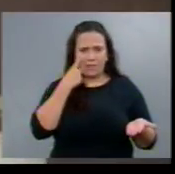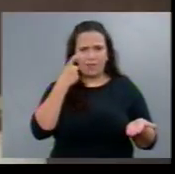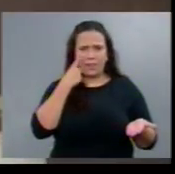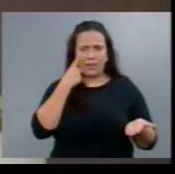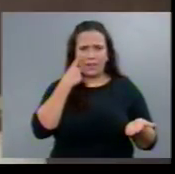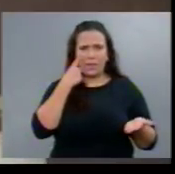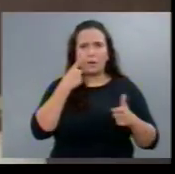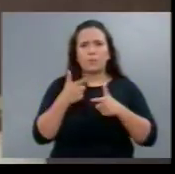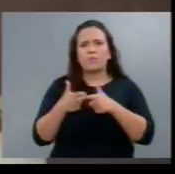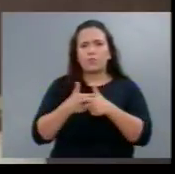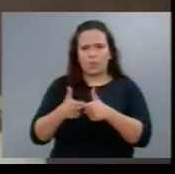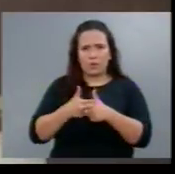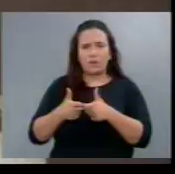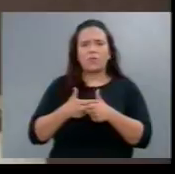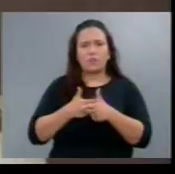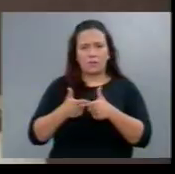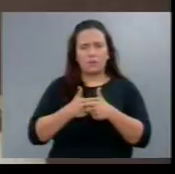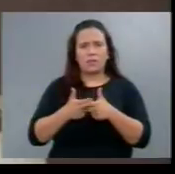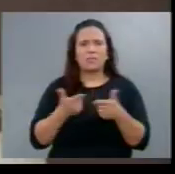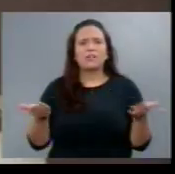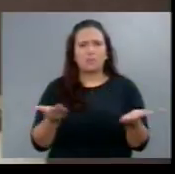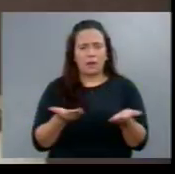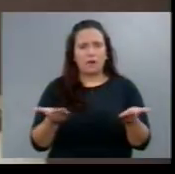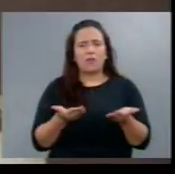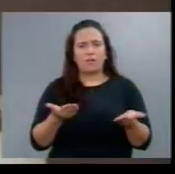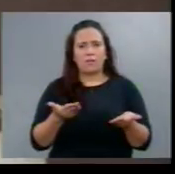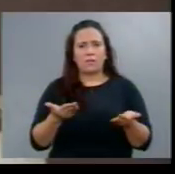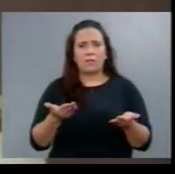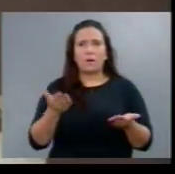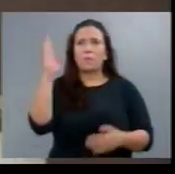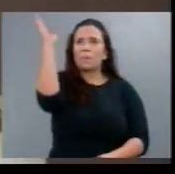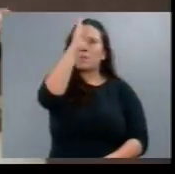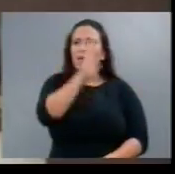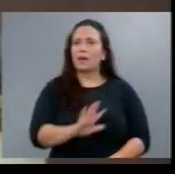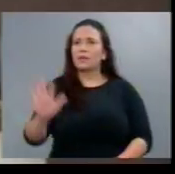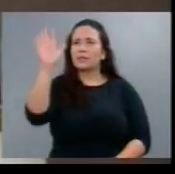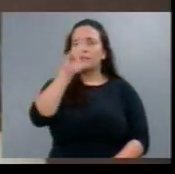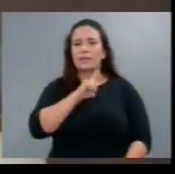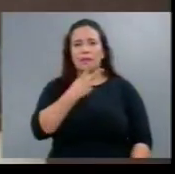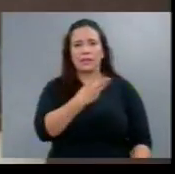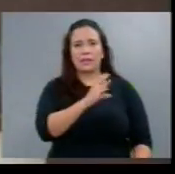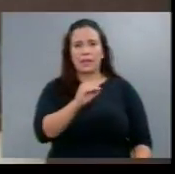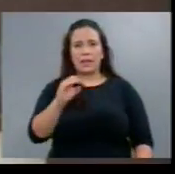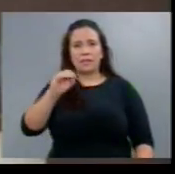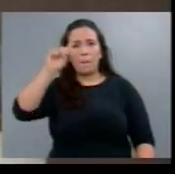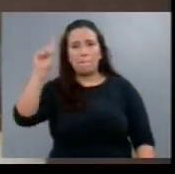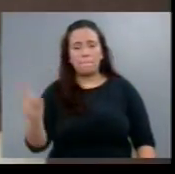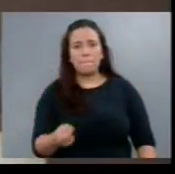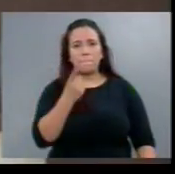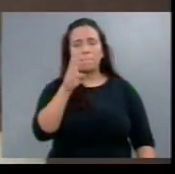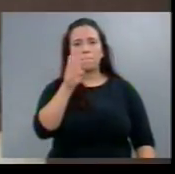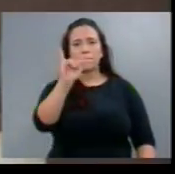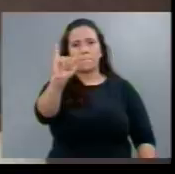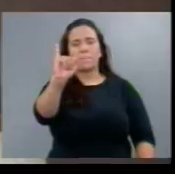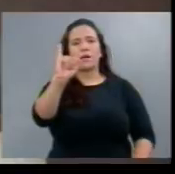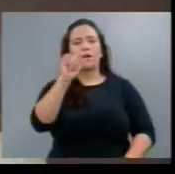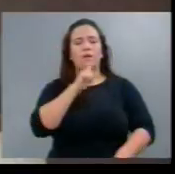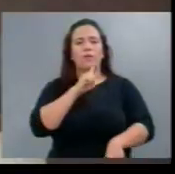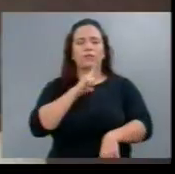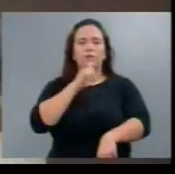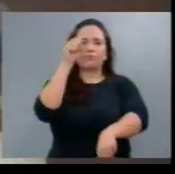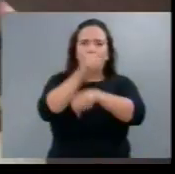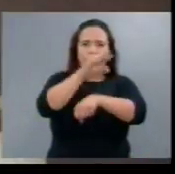engodo em que nos encontramos. Um país que tem 300 bilhões de reais em reservas